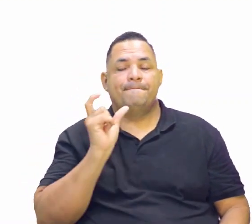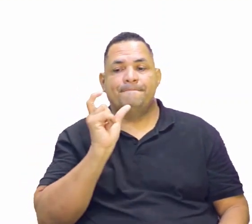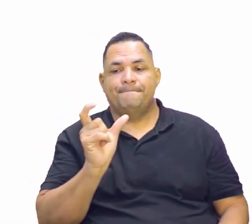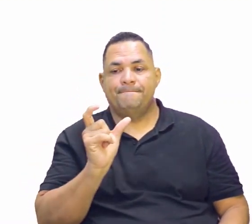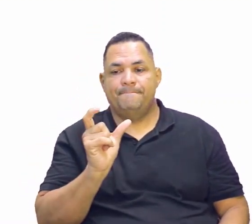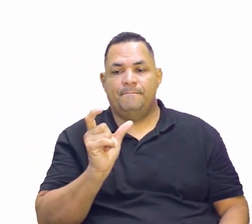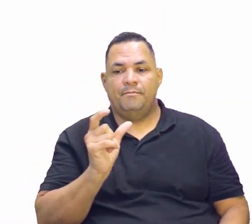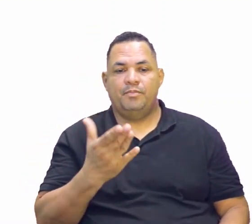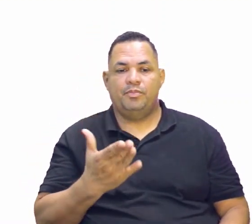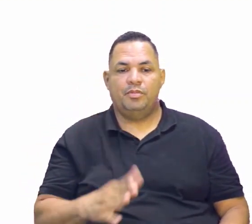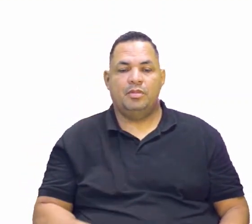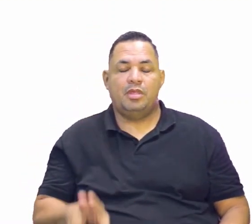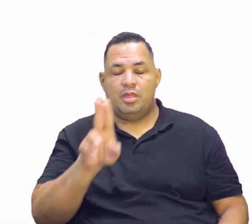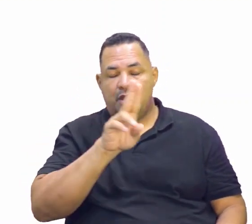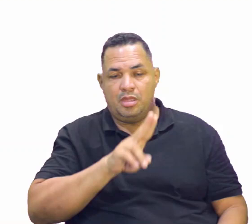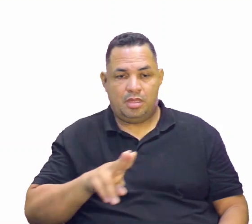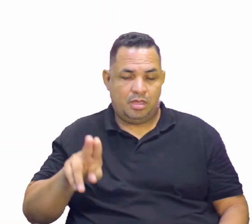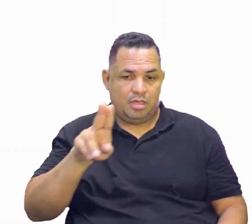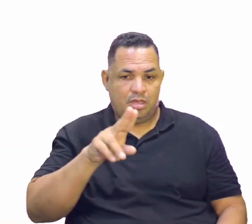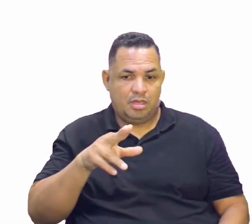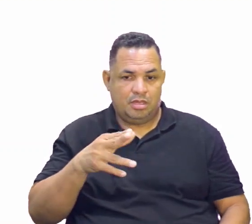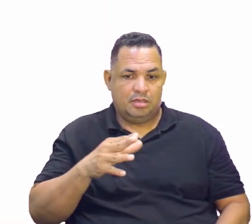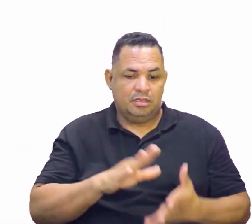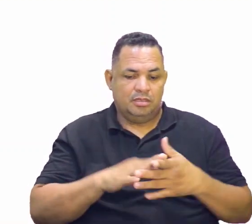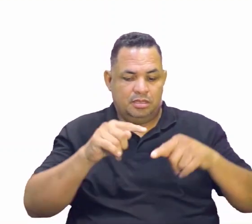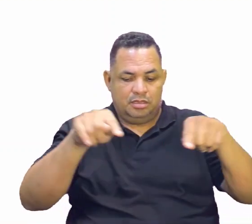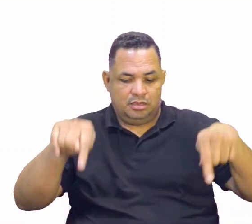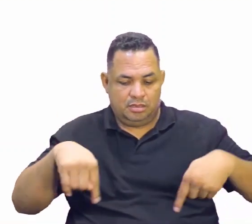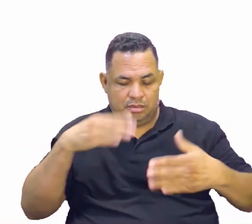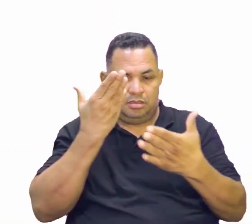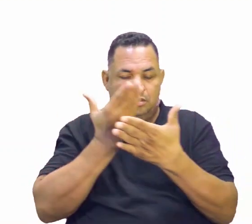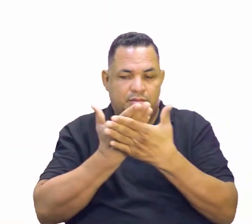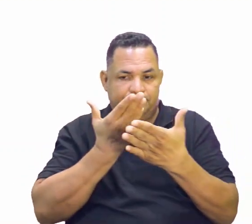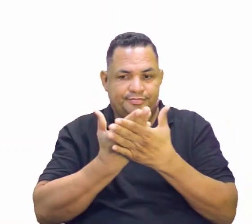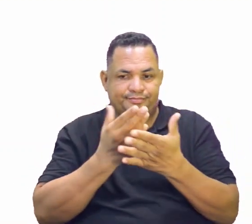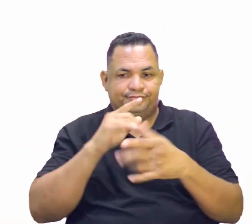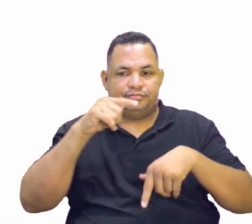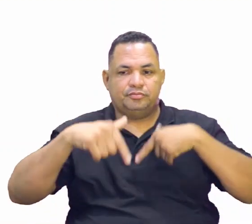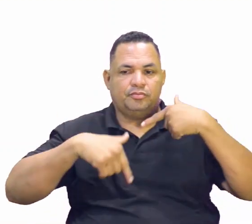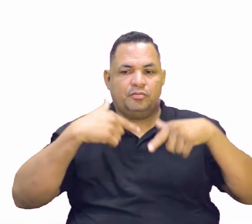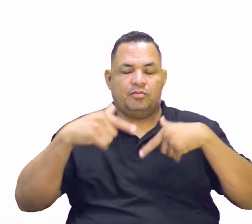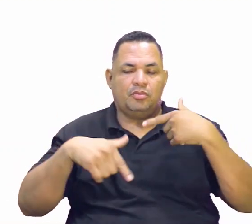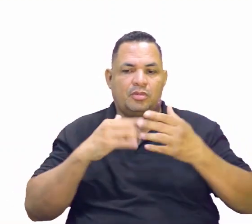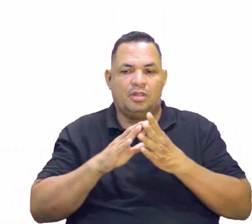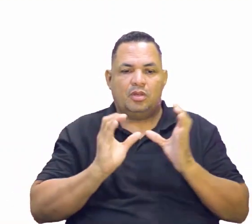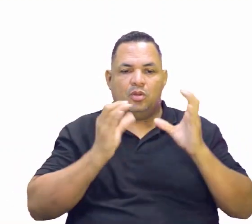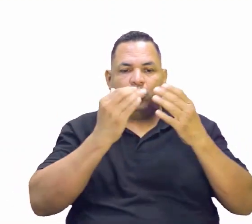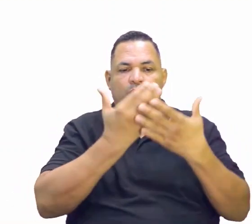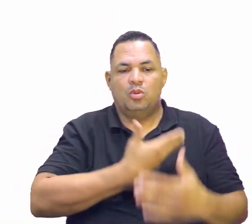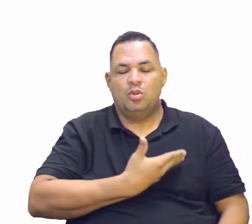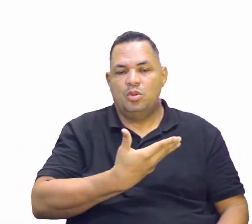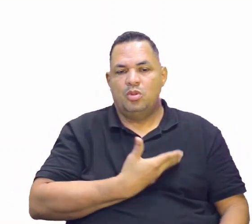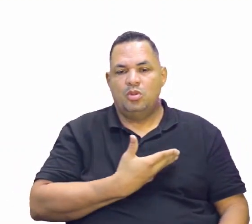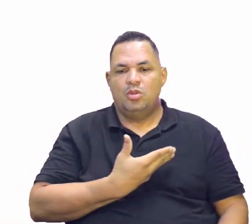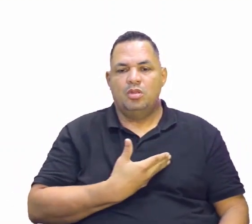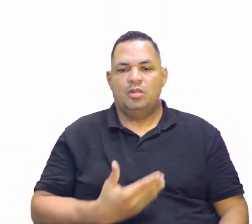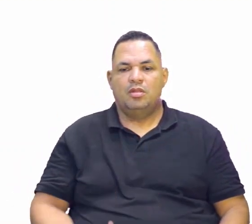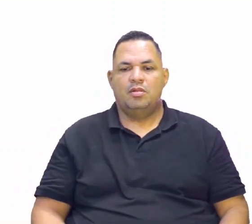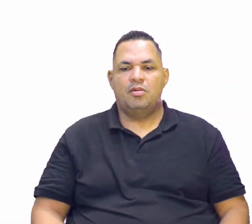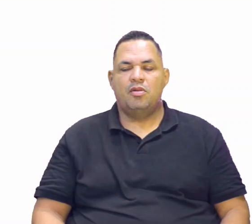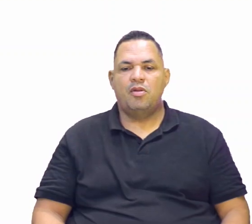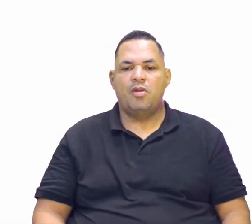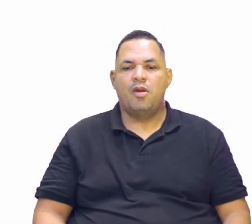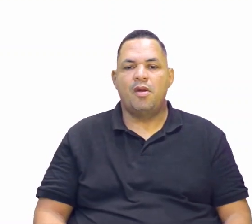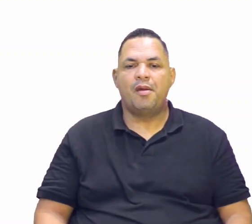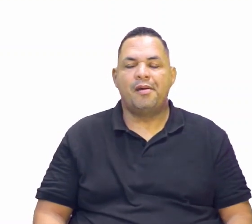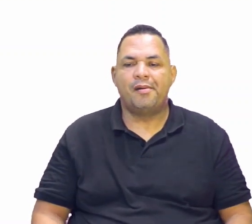que muitas vezes é utilizado em sala de aula, nos trabalhos, com grupos de amigos. É